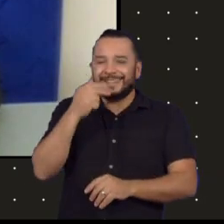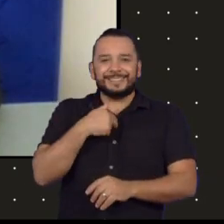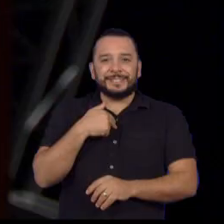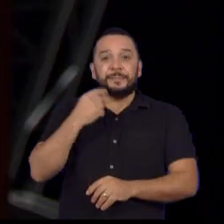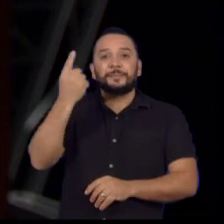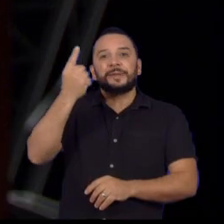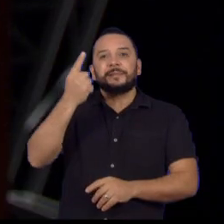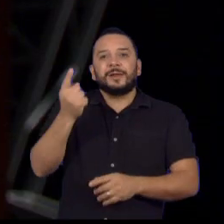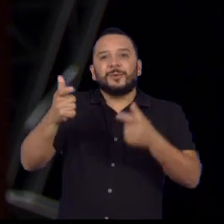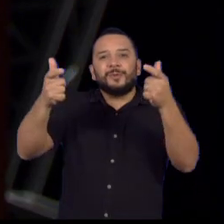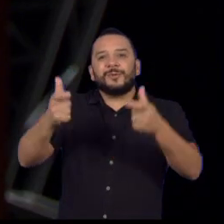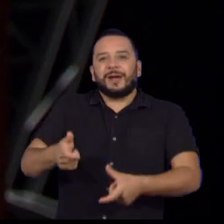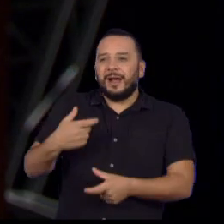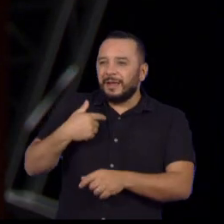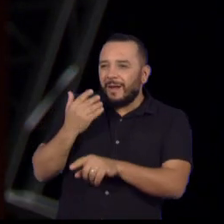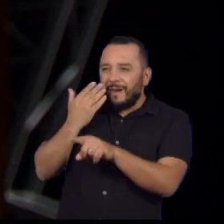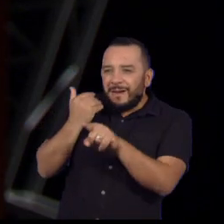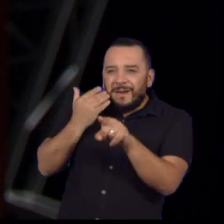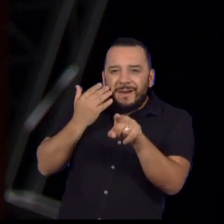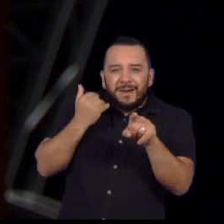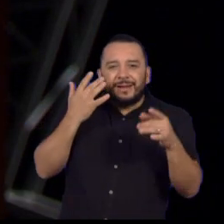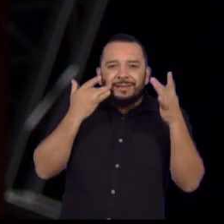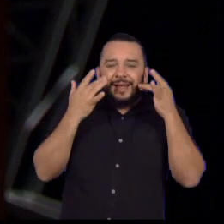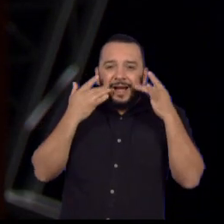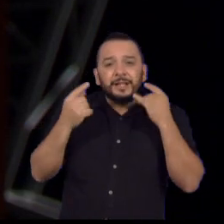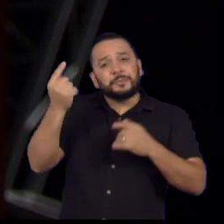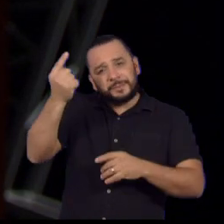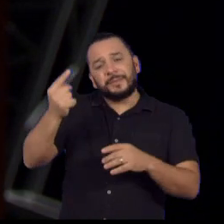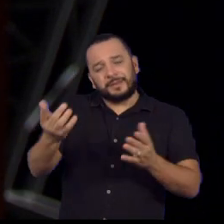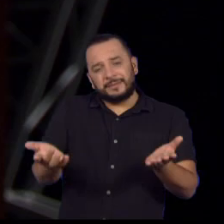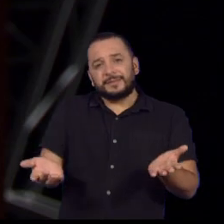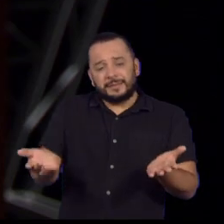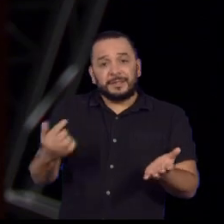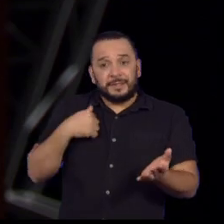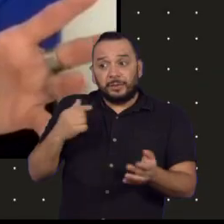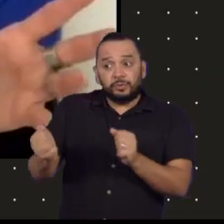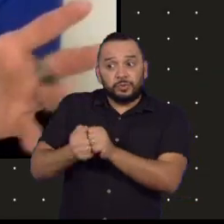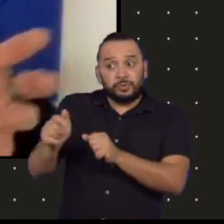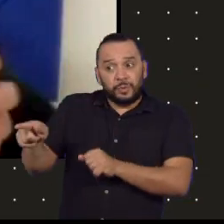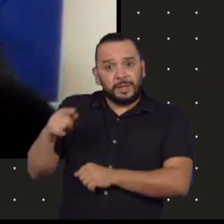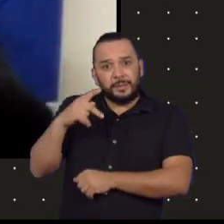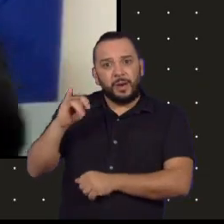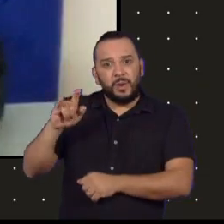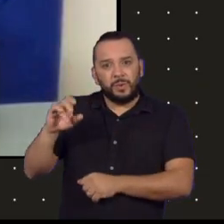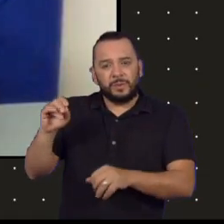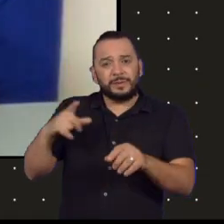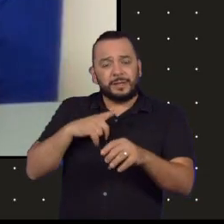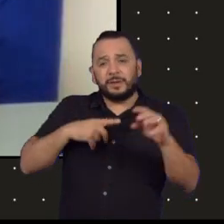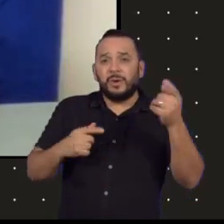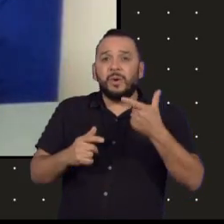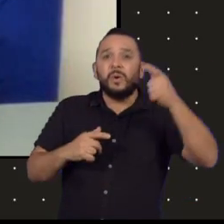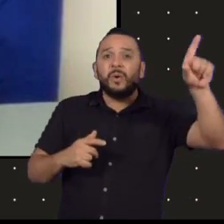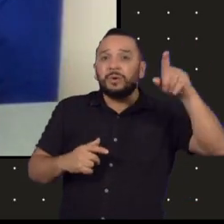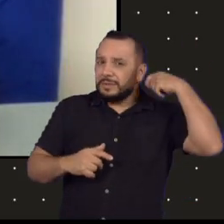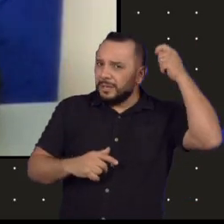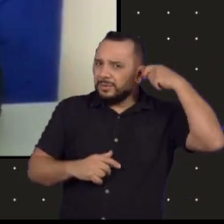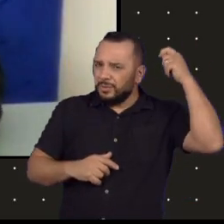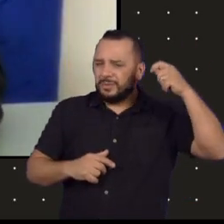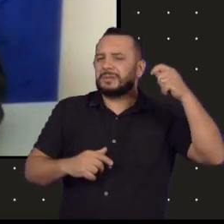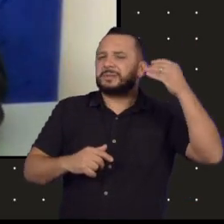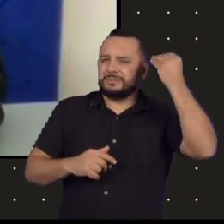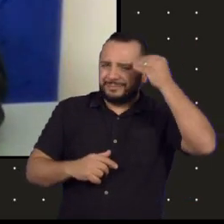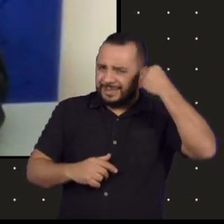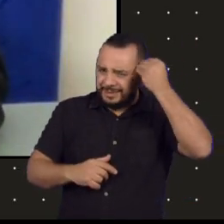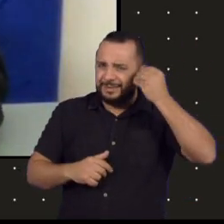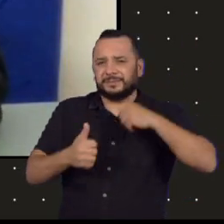teatral, foi com ele, essa peça foi com ele, e com outros atores que já eram muito experientes, né, e profissionais